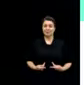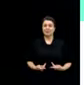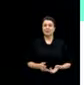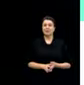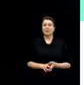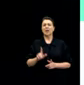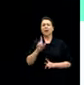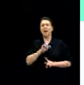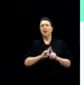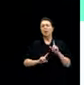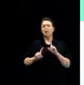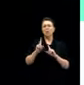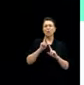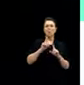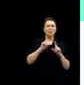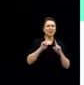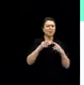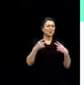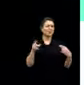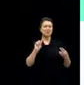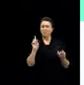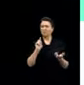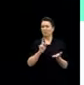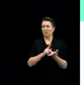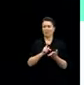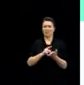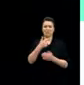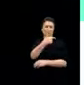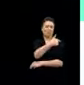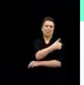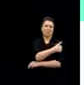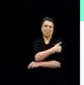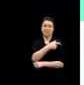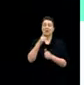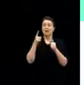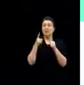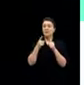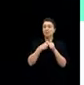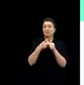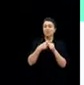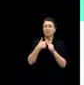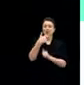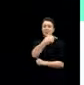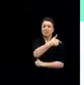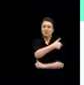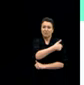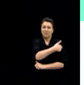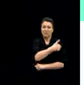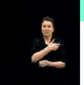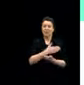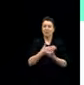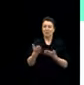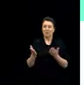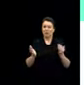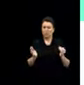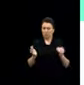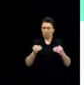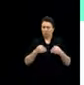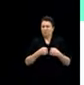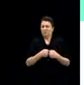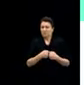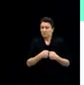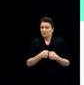Alguns mitos, então, sobre a vacinação. O primeiro mito, vacina causa autismo.